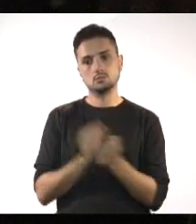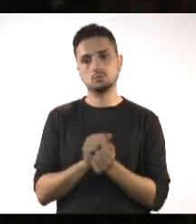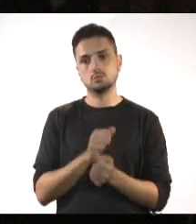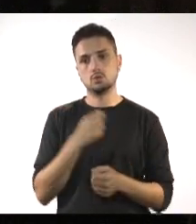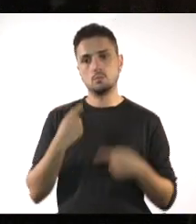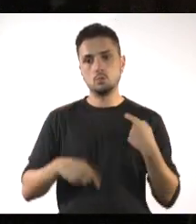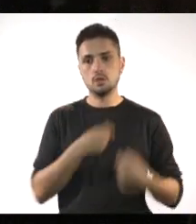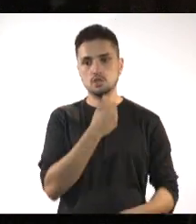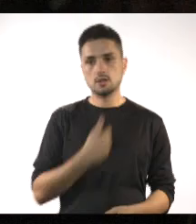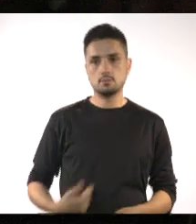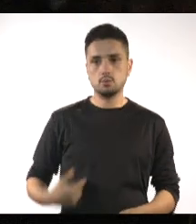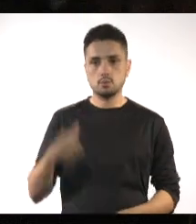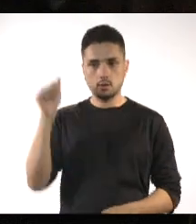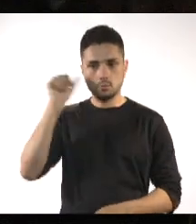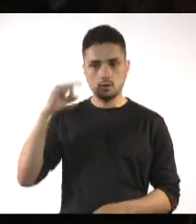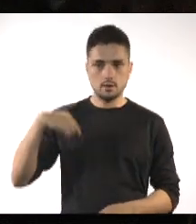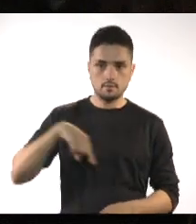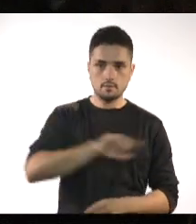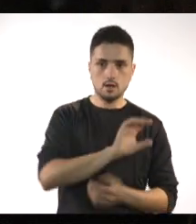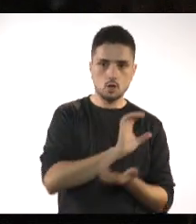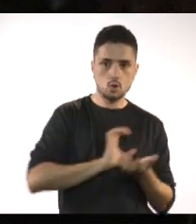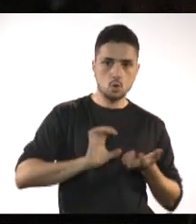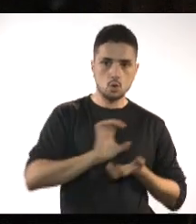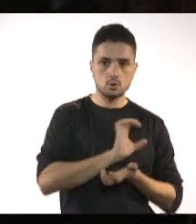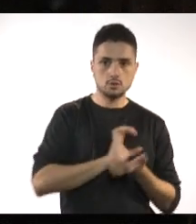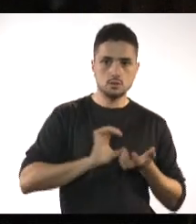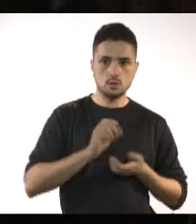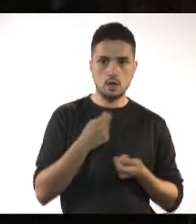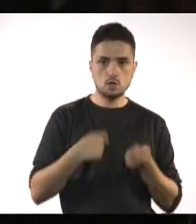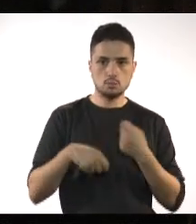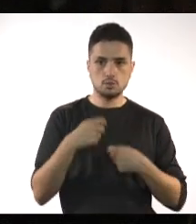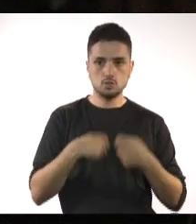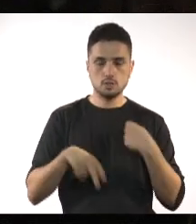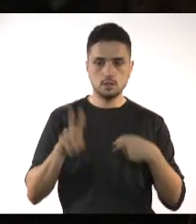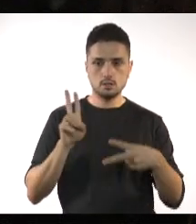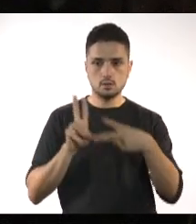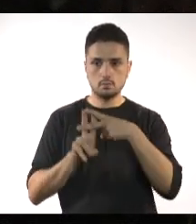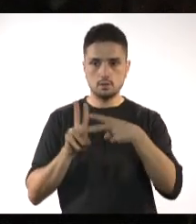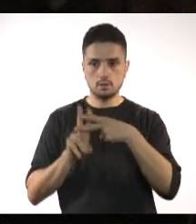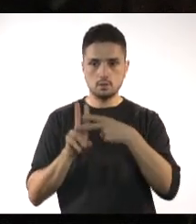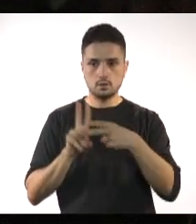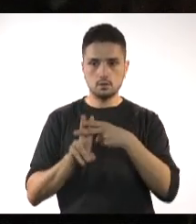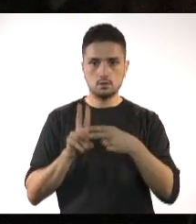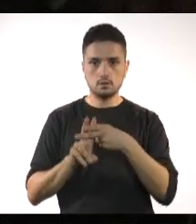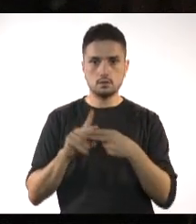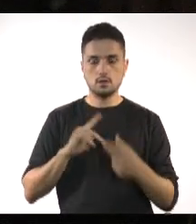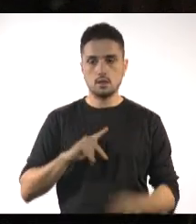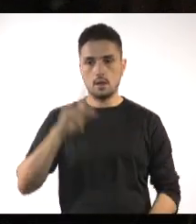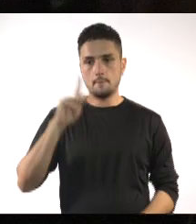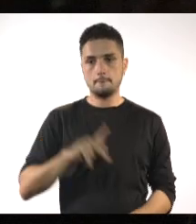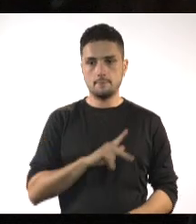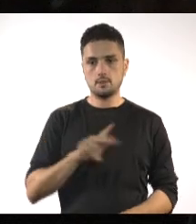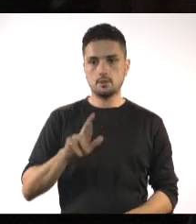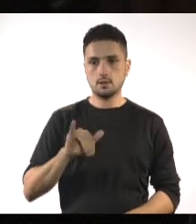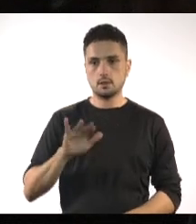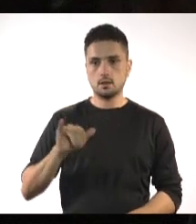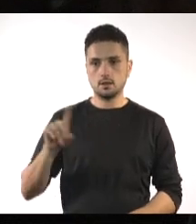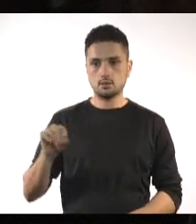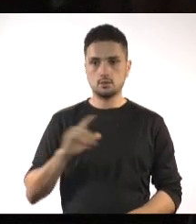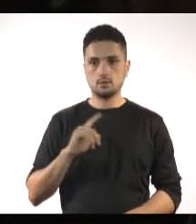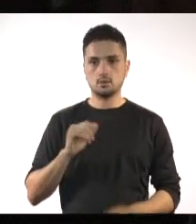ela vai para os conselhos, ela está no conselho de administração penitenciária, através do padre Ricardo, enfim. Ela participa